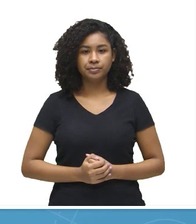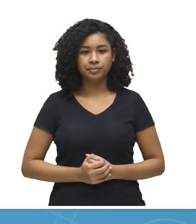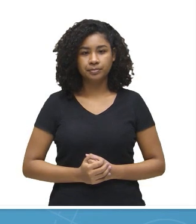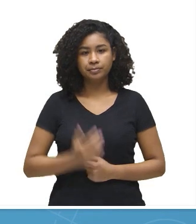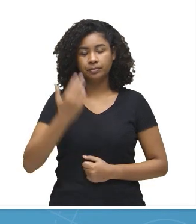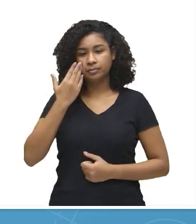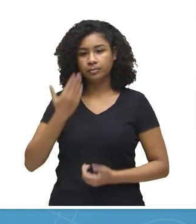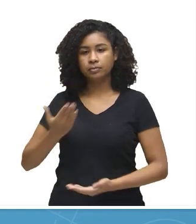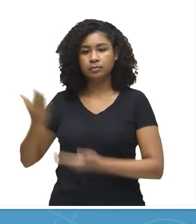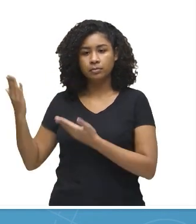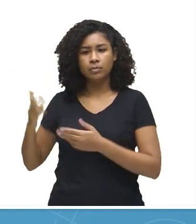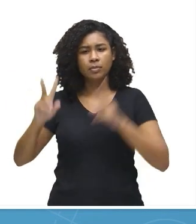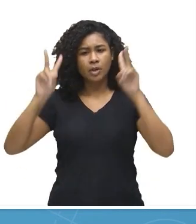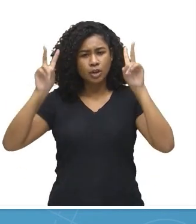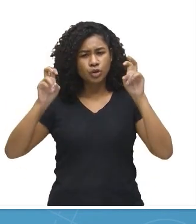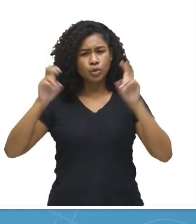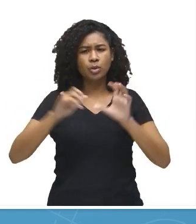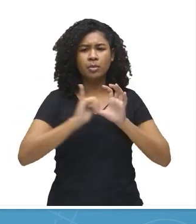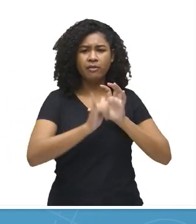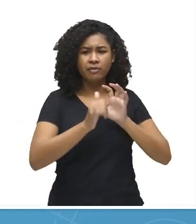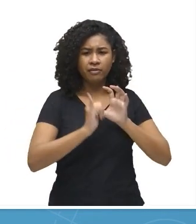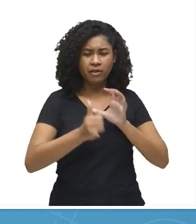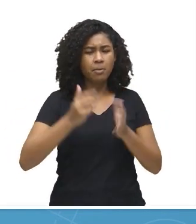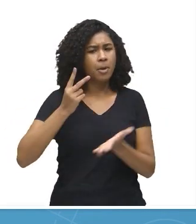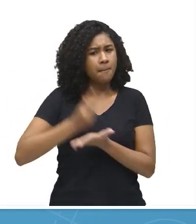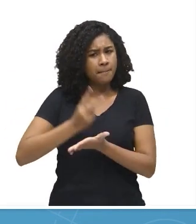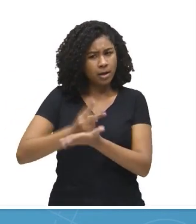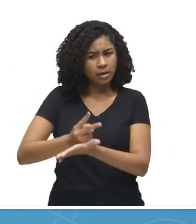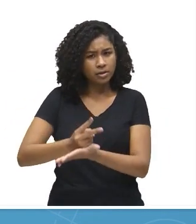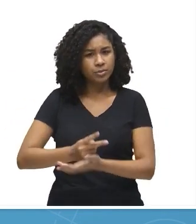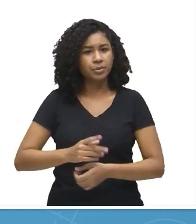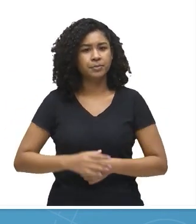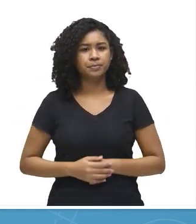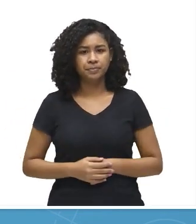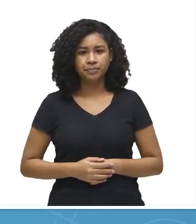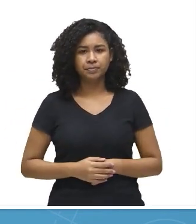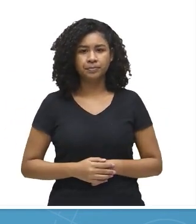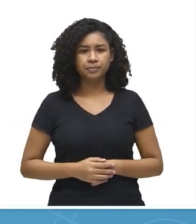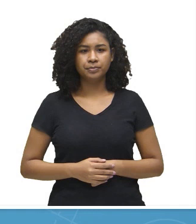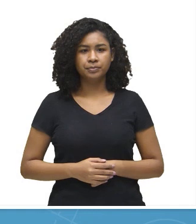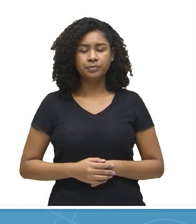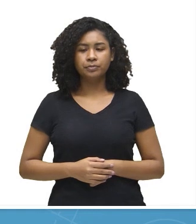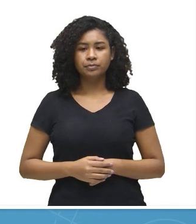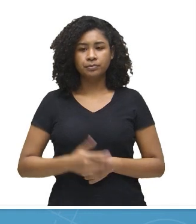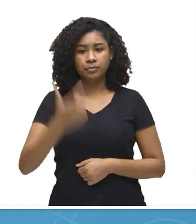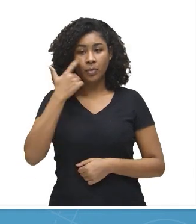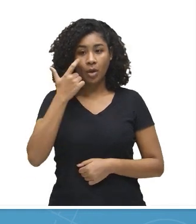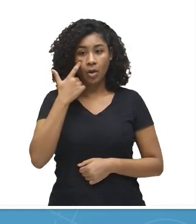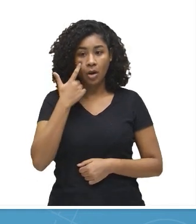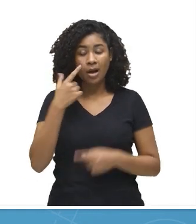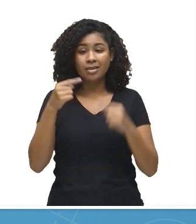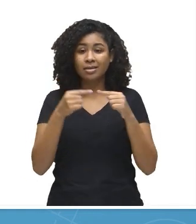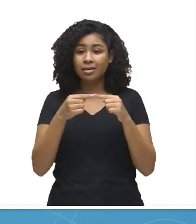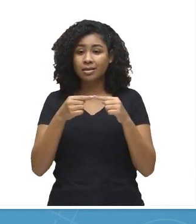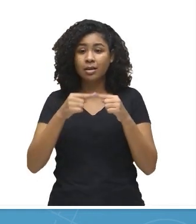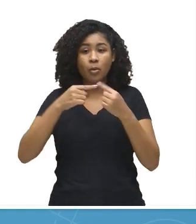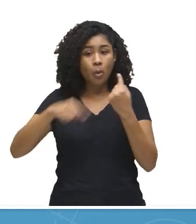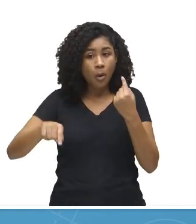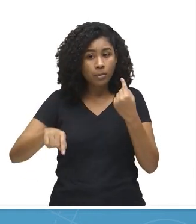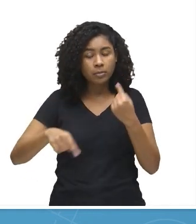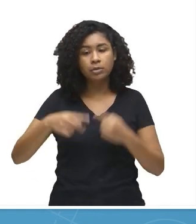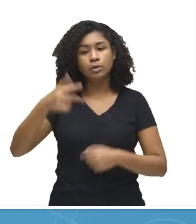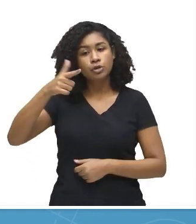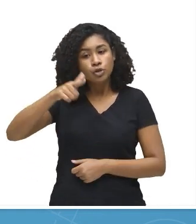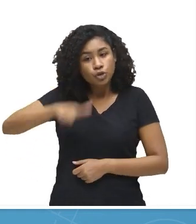tem a ver com essa mesma fábula. Em A Formiga e a Cigarra Contemporânea, não se observe a palavra